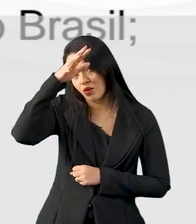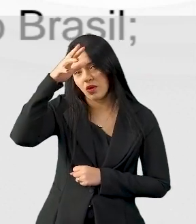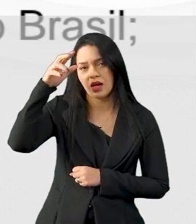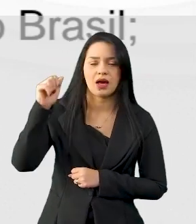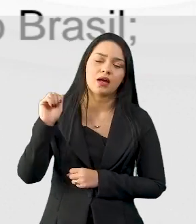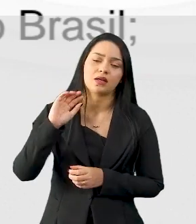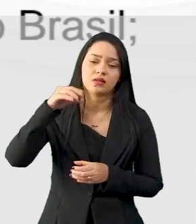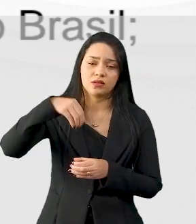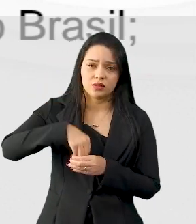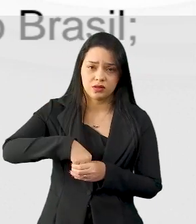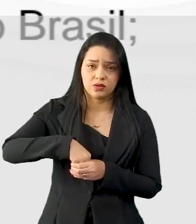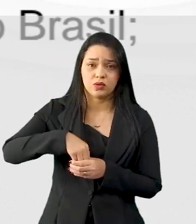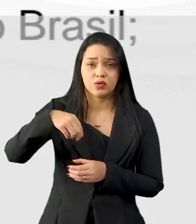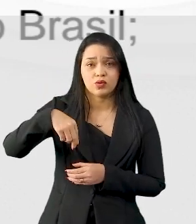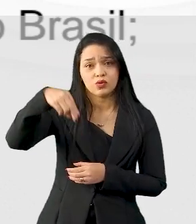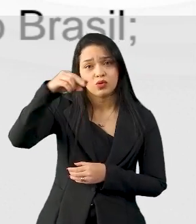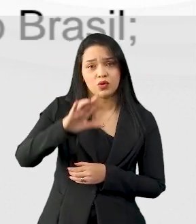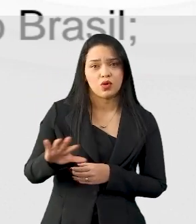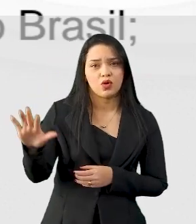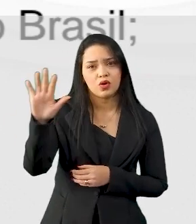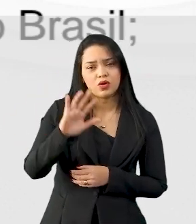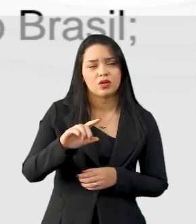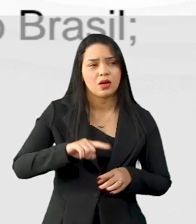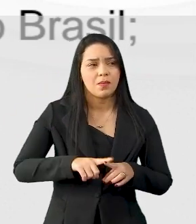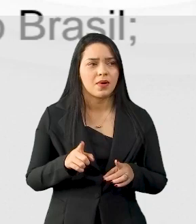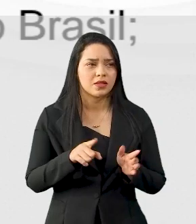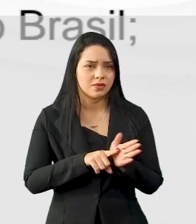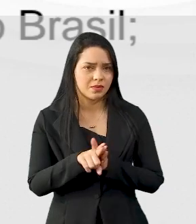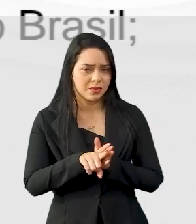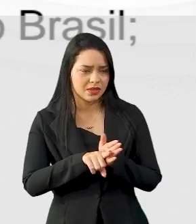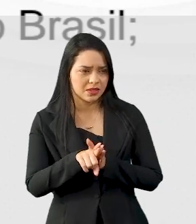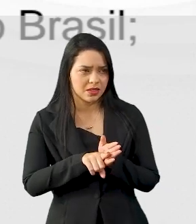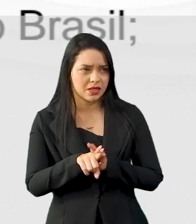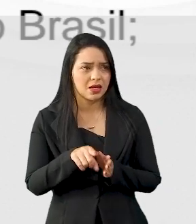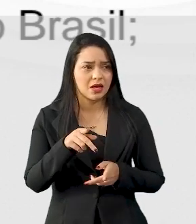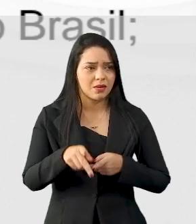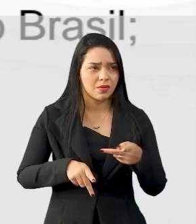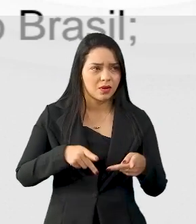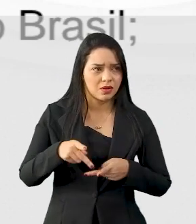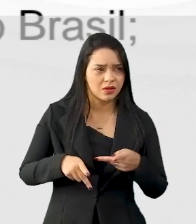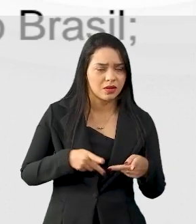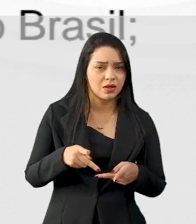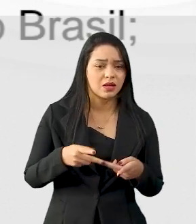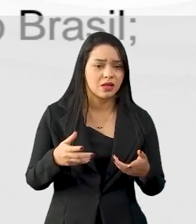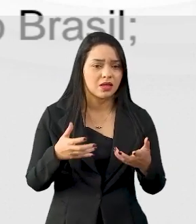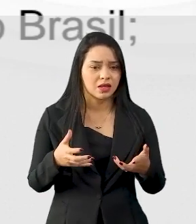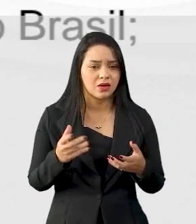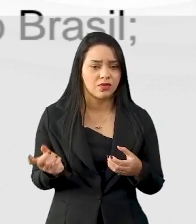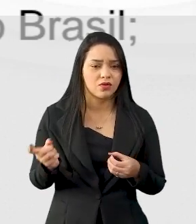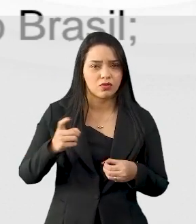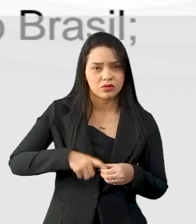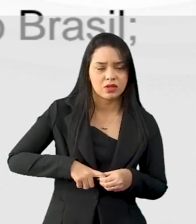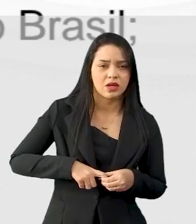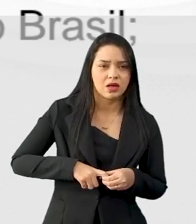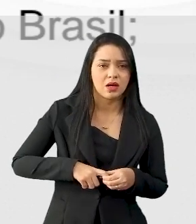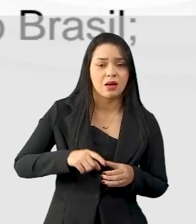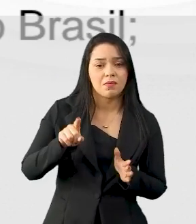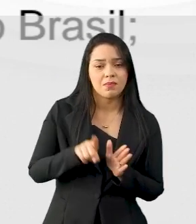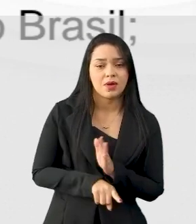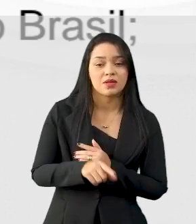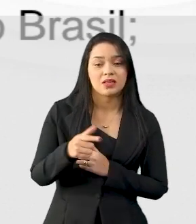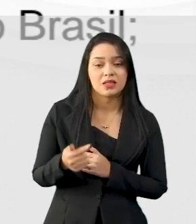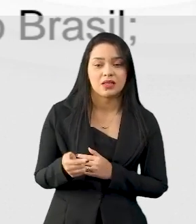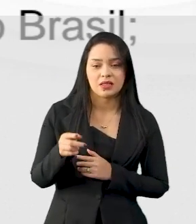no fuso do norte, mas foi feita uma pesquisa e a população acreana preferiu voltar para o fuso menos